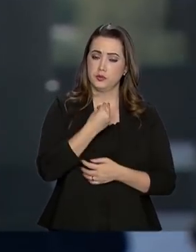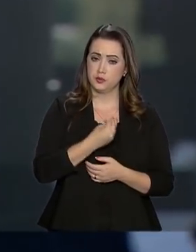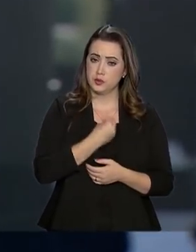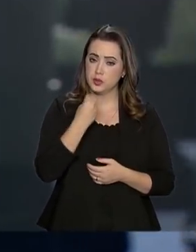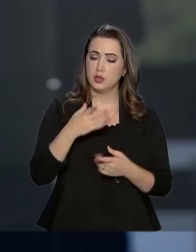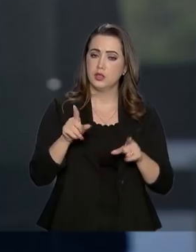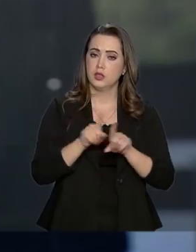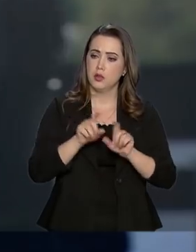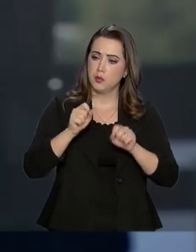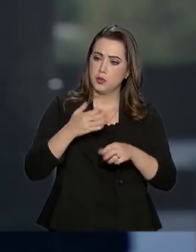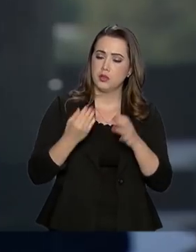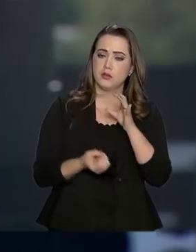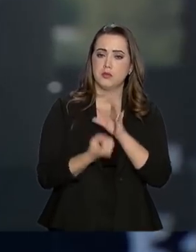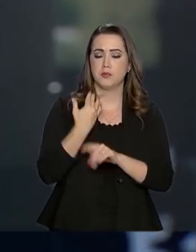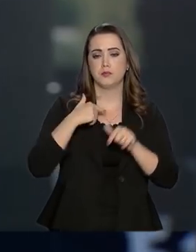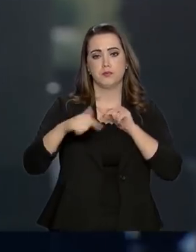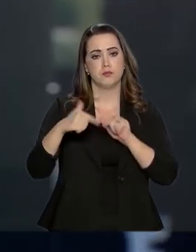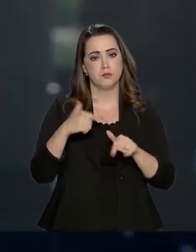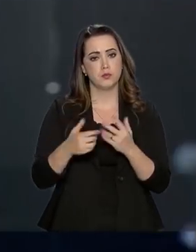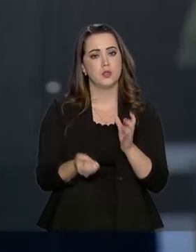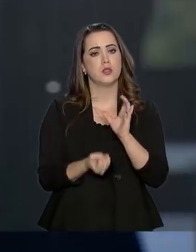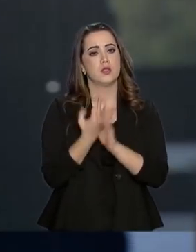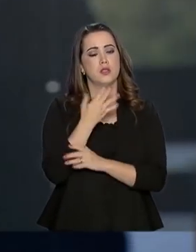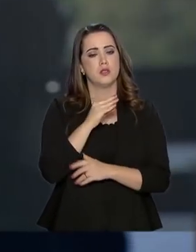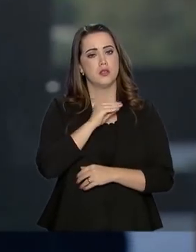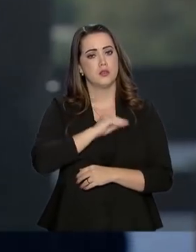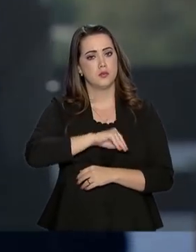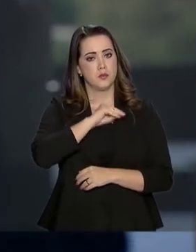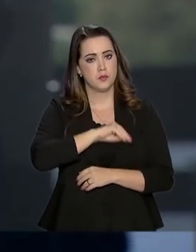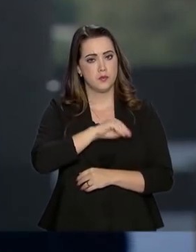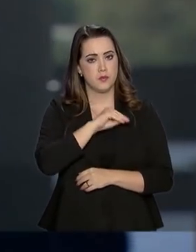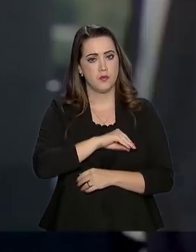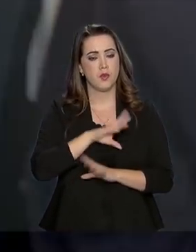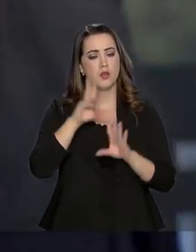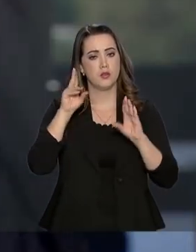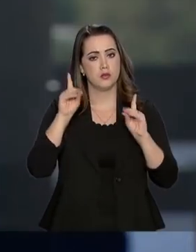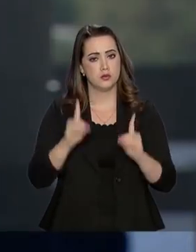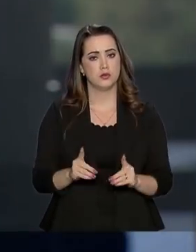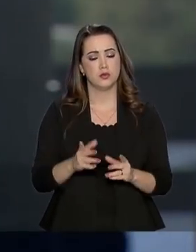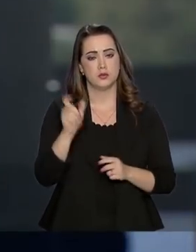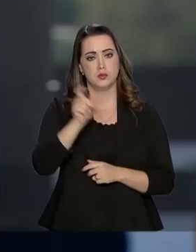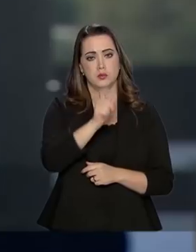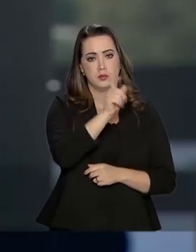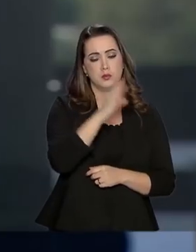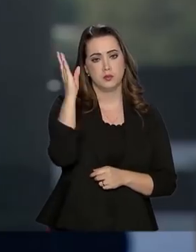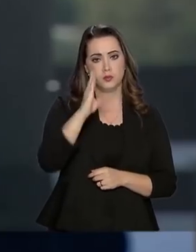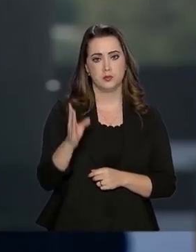produtiva, geração de emprego, geração de renda e dignidade para o cidadão brasileiro.